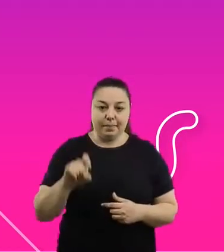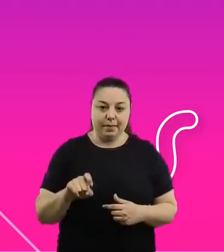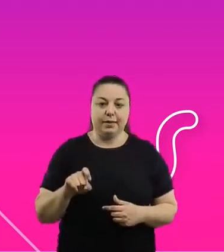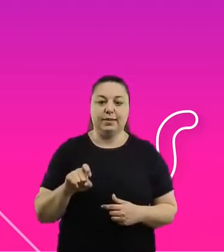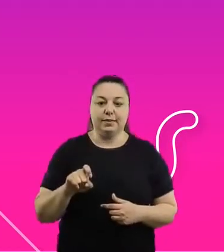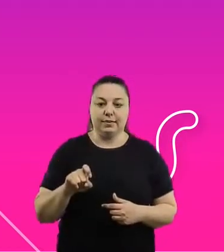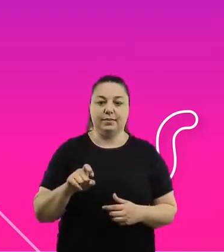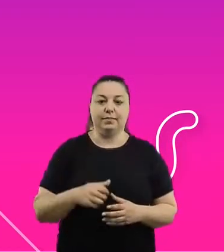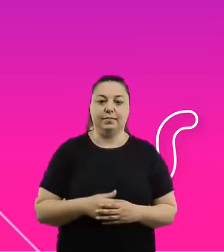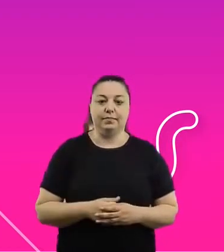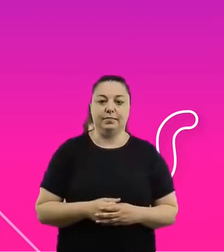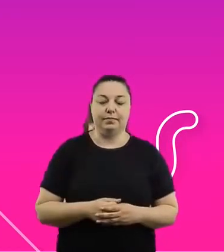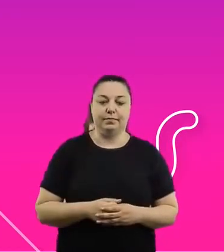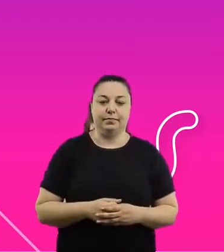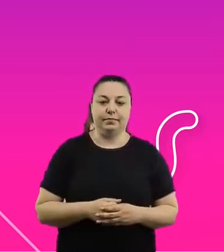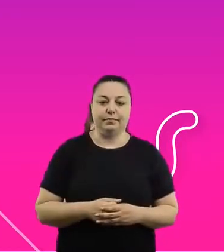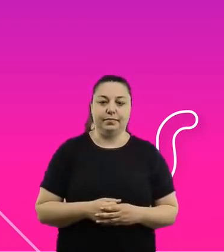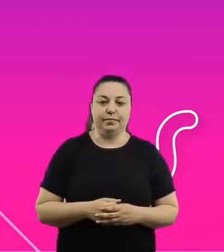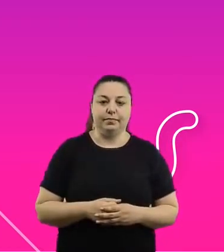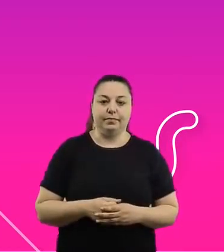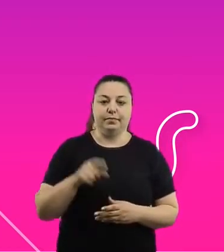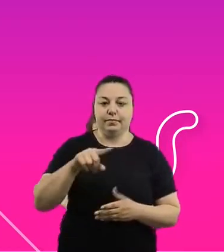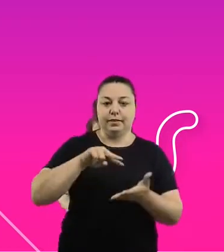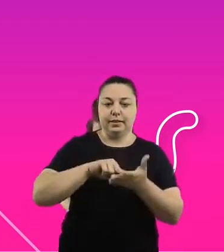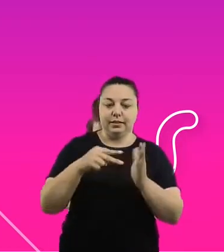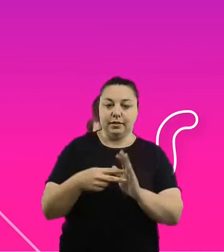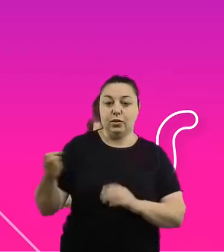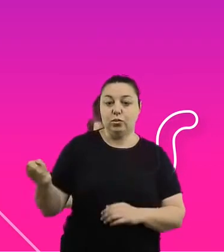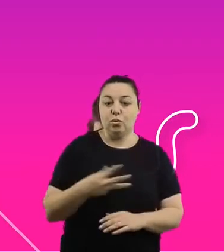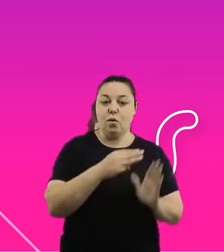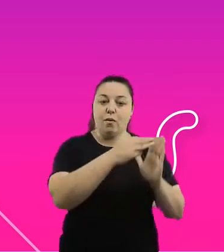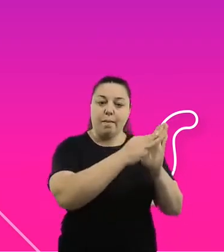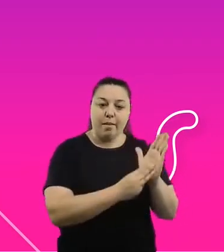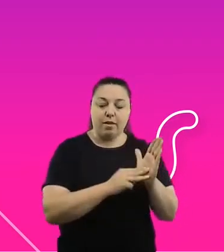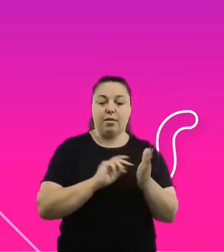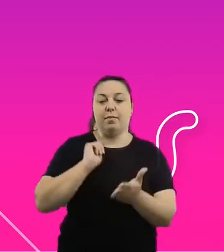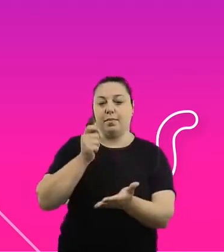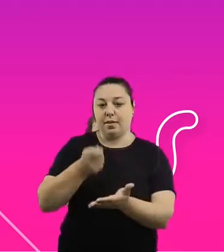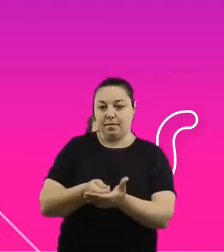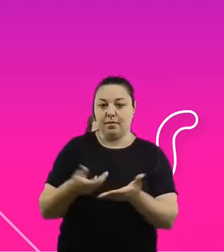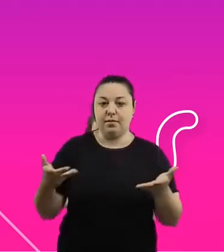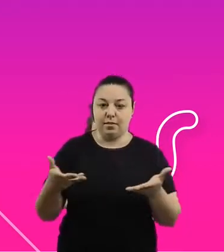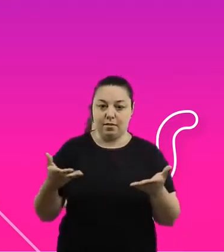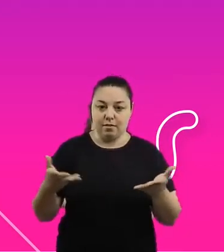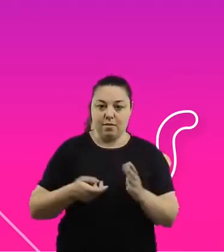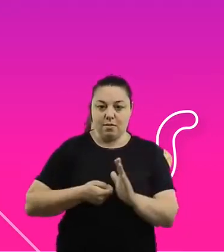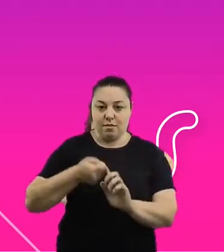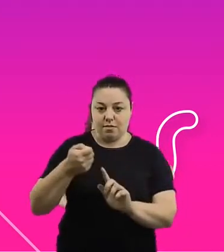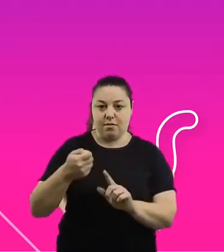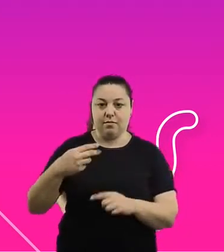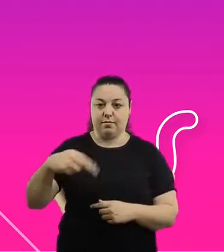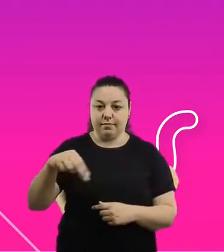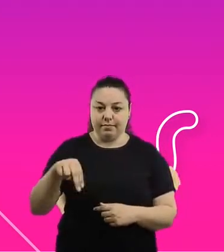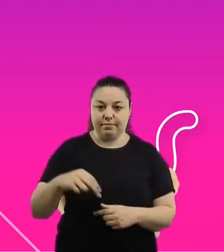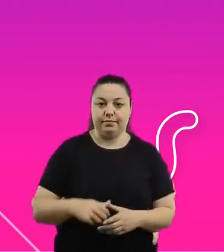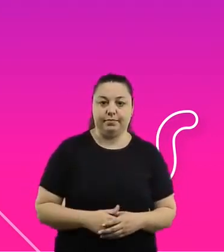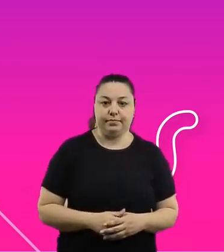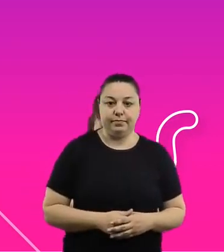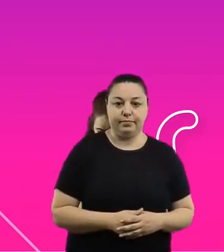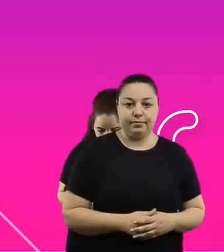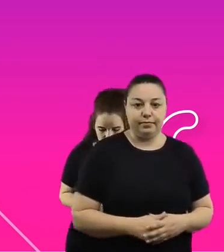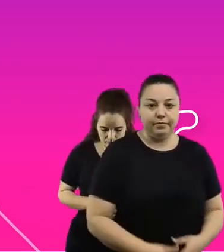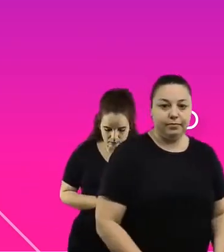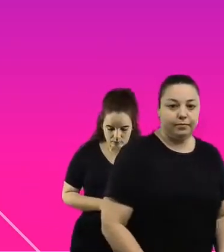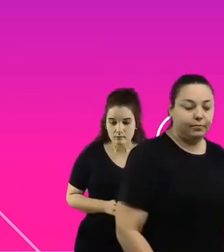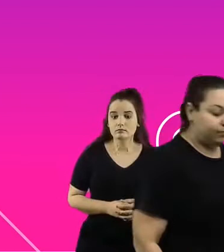novo método de pagamentos que está sendo implantado agora no mês de novembro, tá? Junto